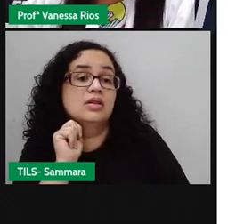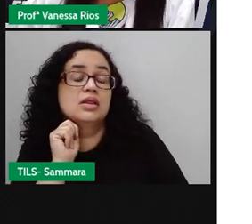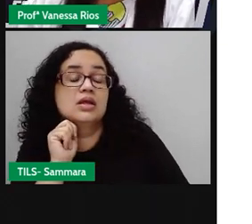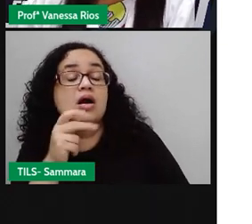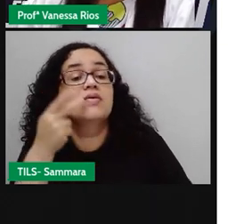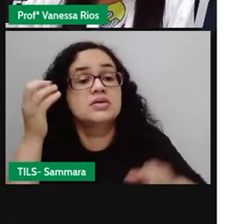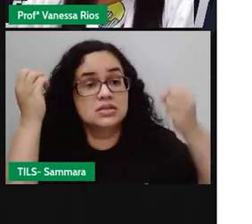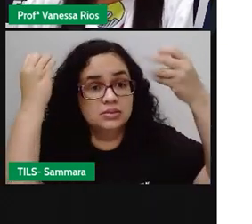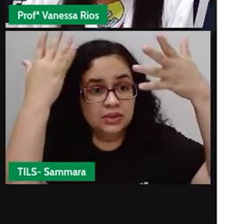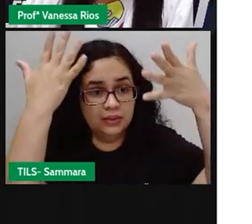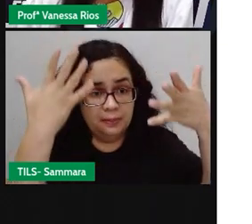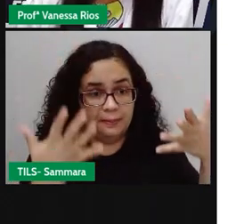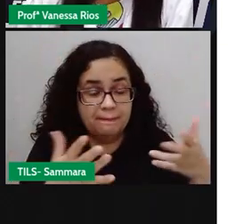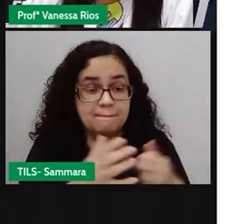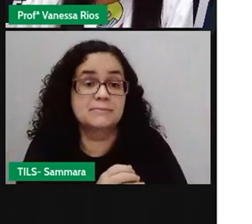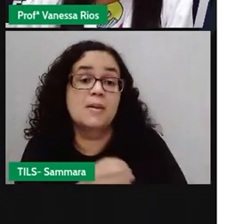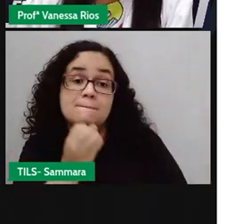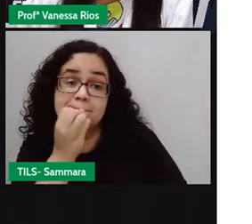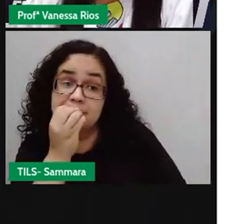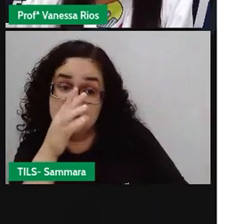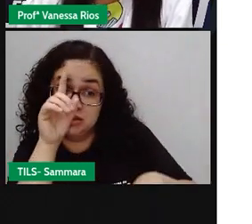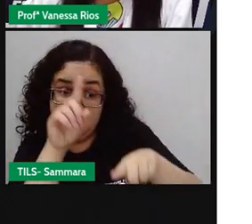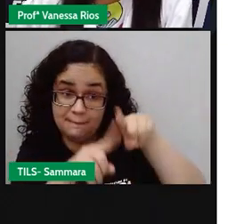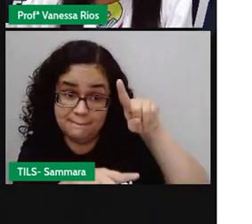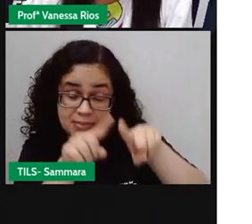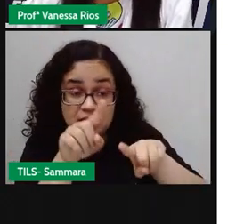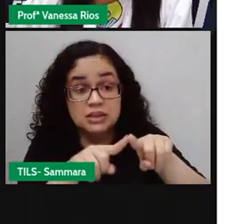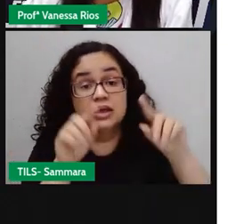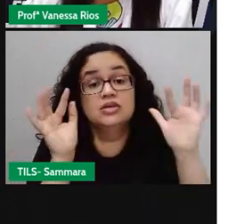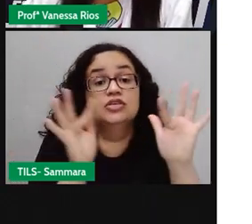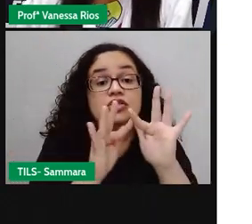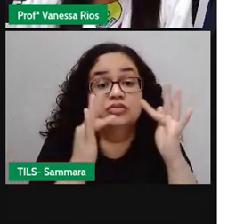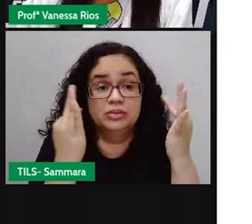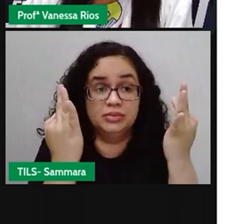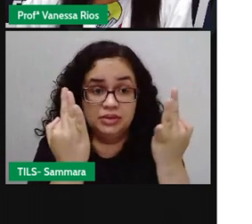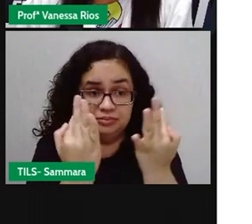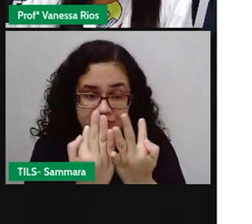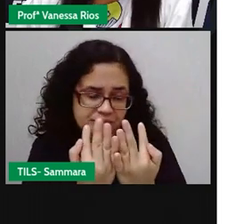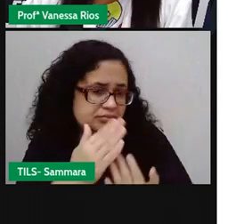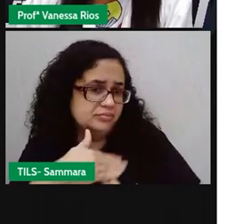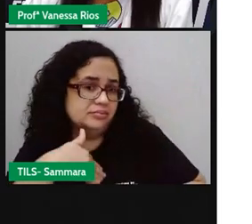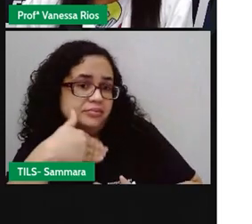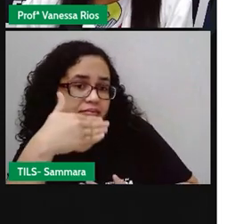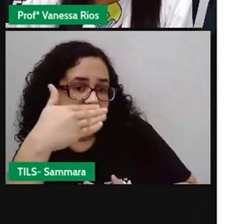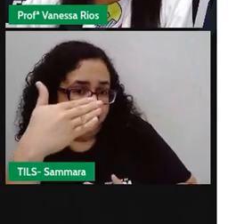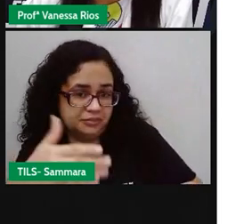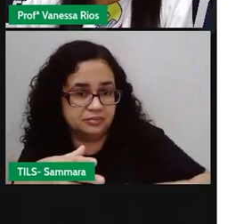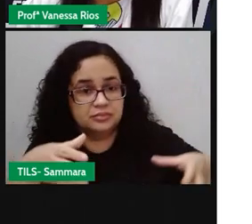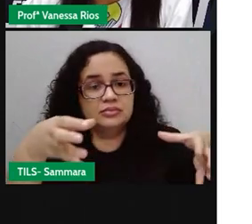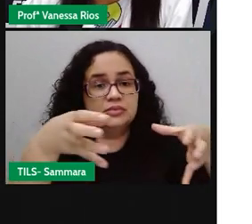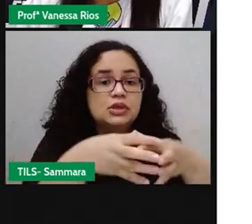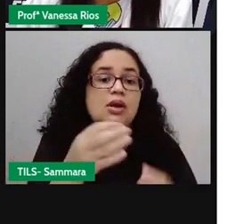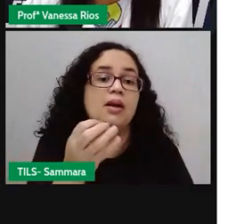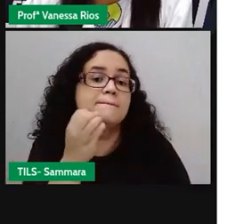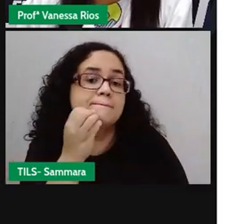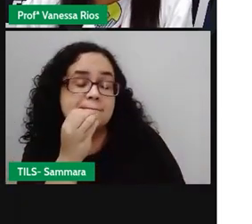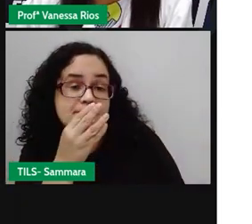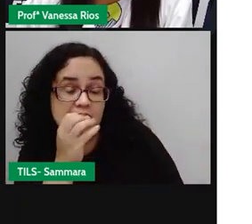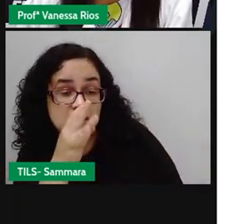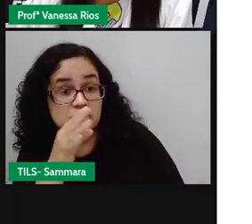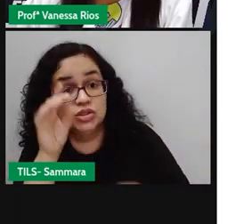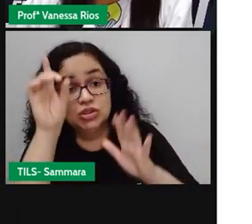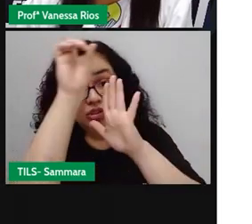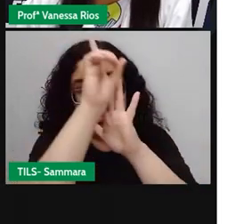aparece definido assim, ó, bens materiais de família. Herança, conjunto dos